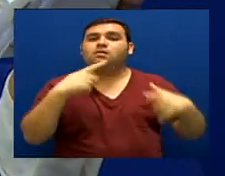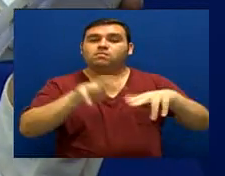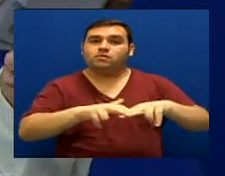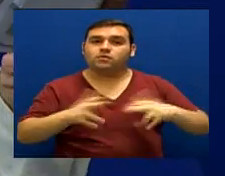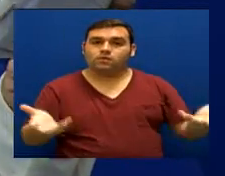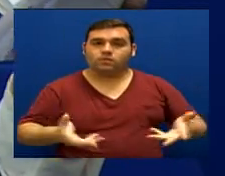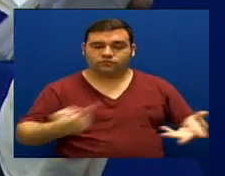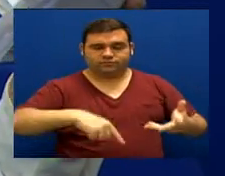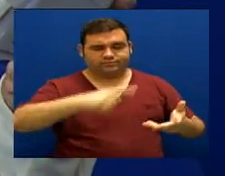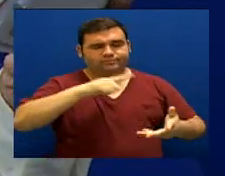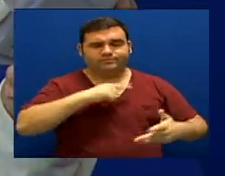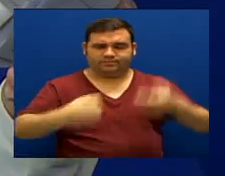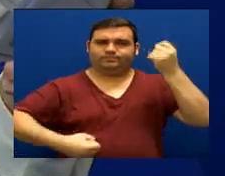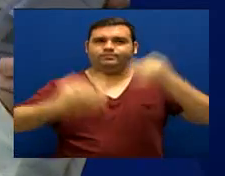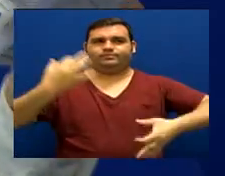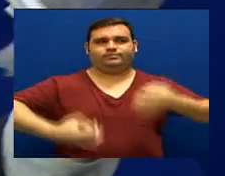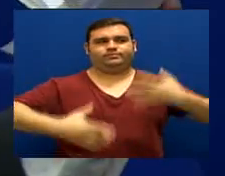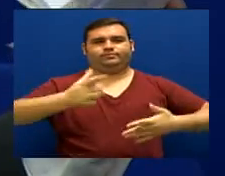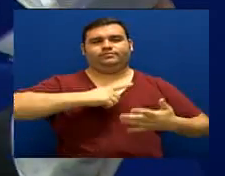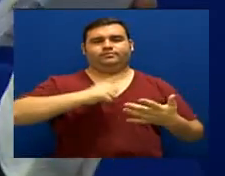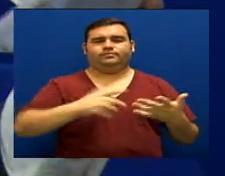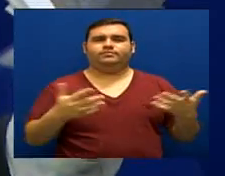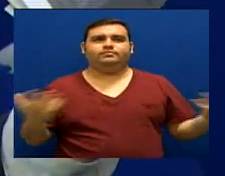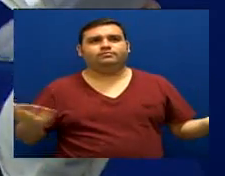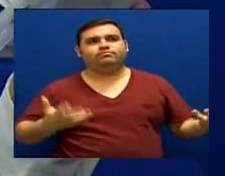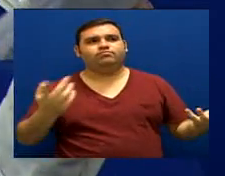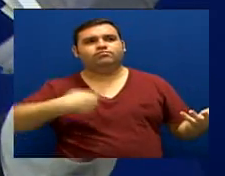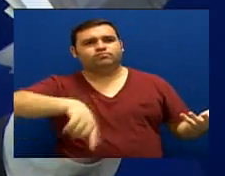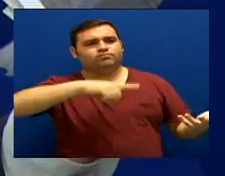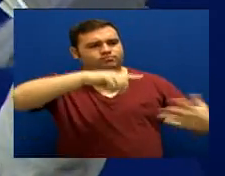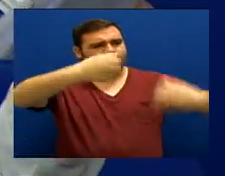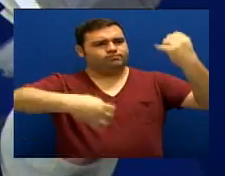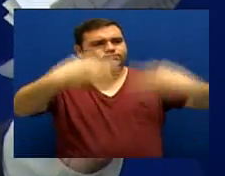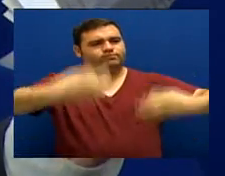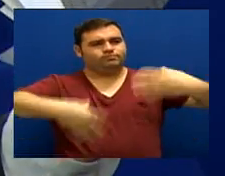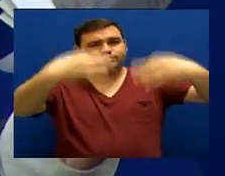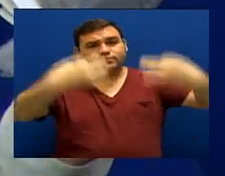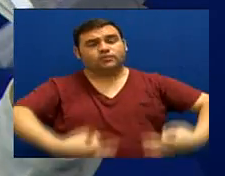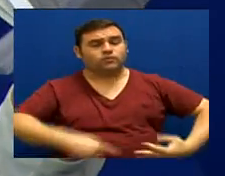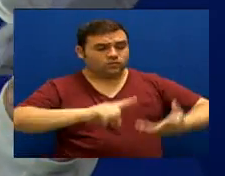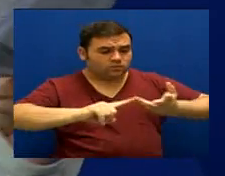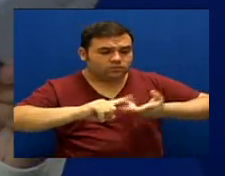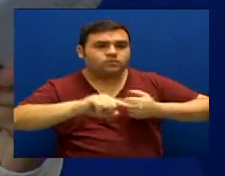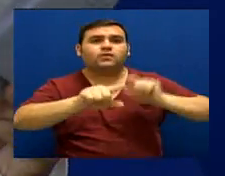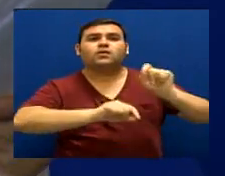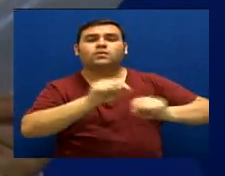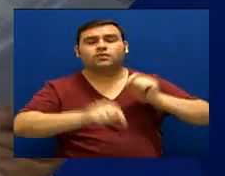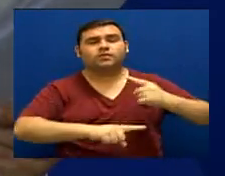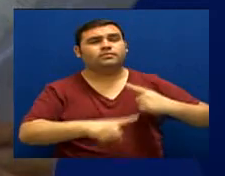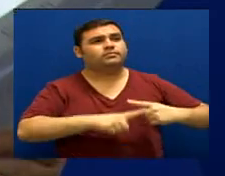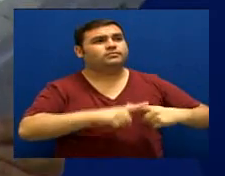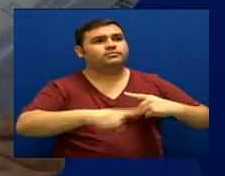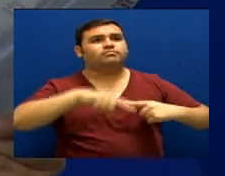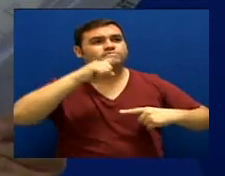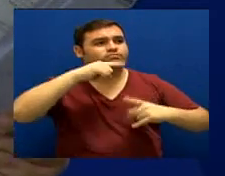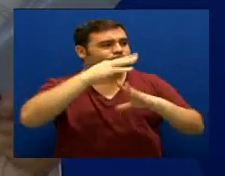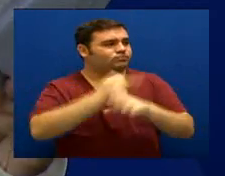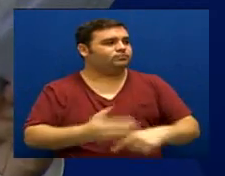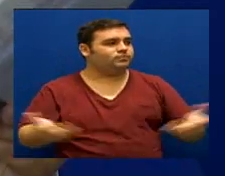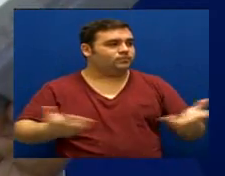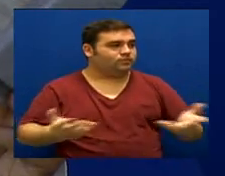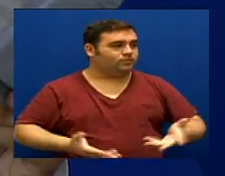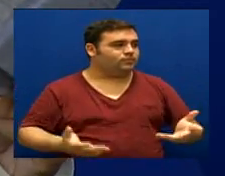aqui papa para exatamente é no detalhe que precisa ser detalhado que não conseguem nesses números de